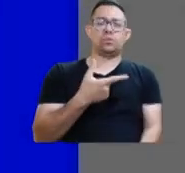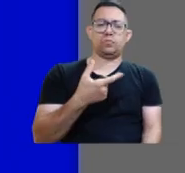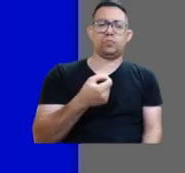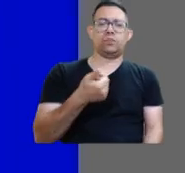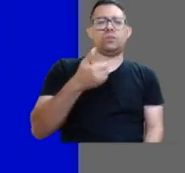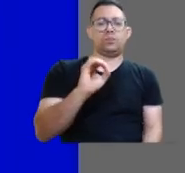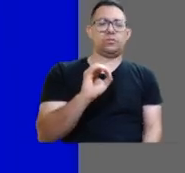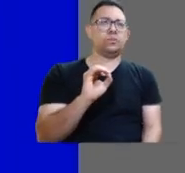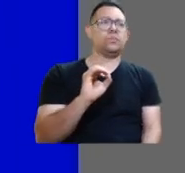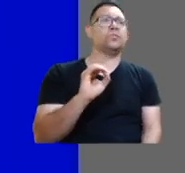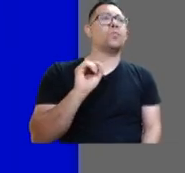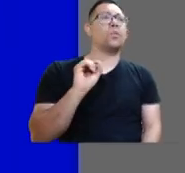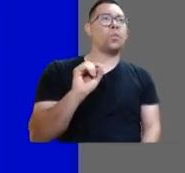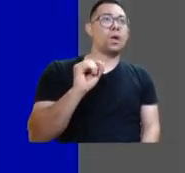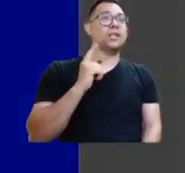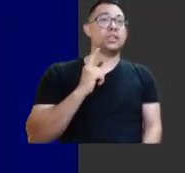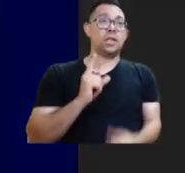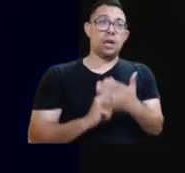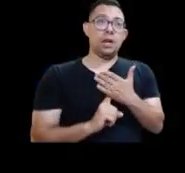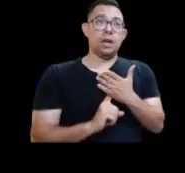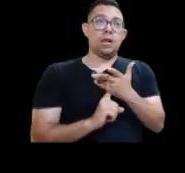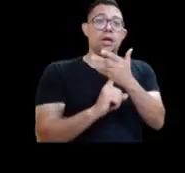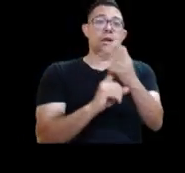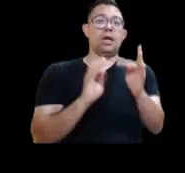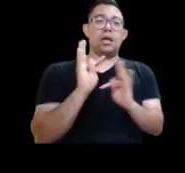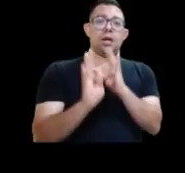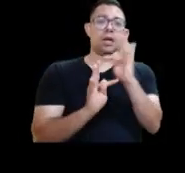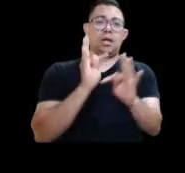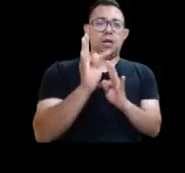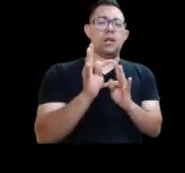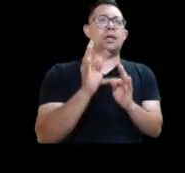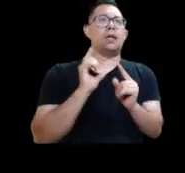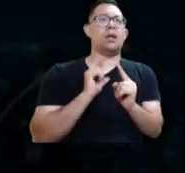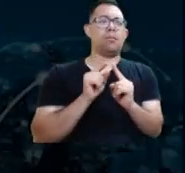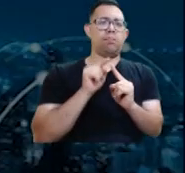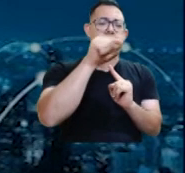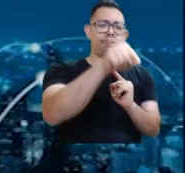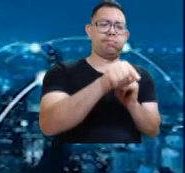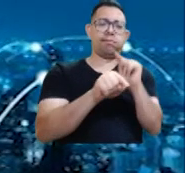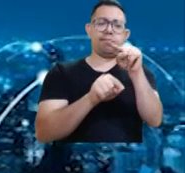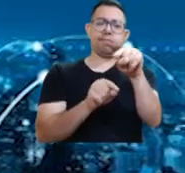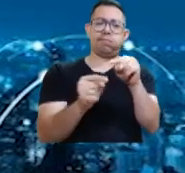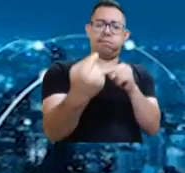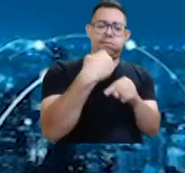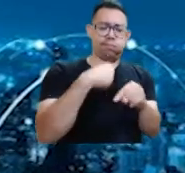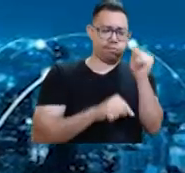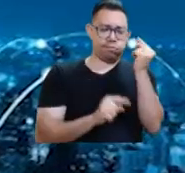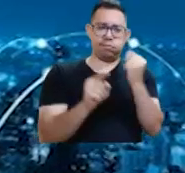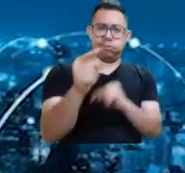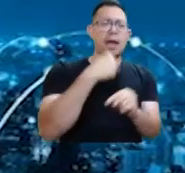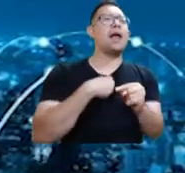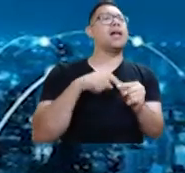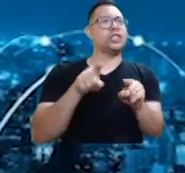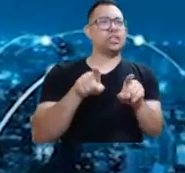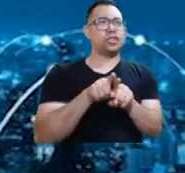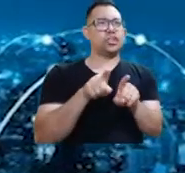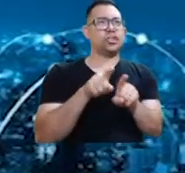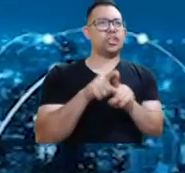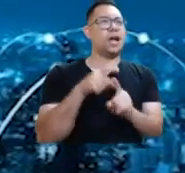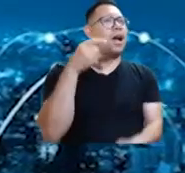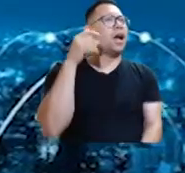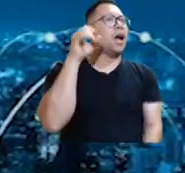Na década de 2010, foi popularizada uma tecnologia de transmissão de dados pela internet,